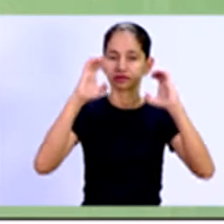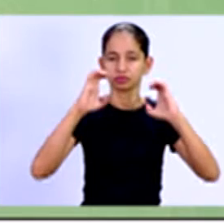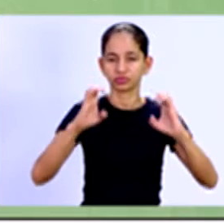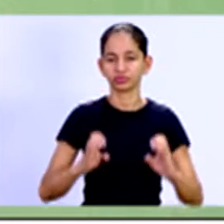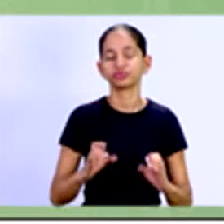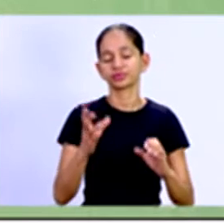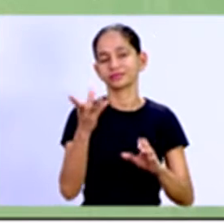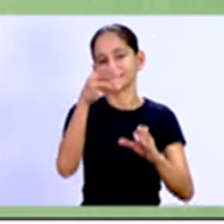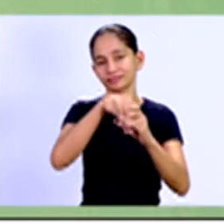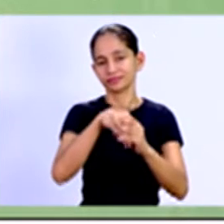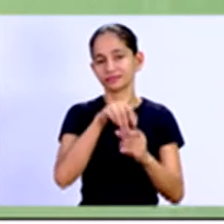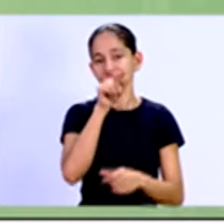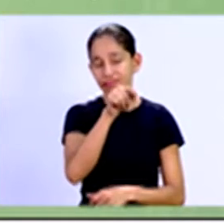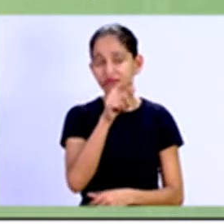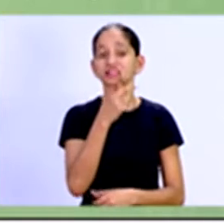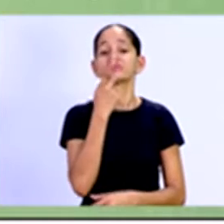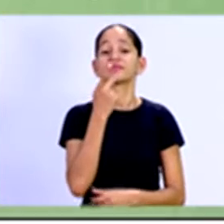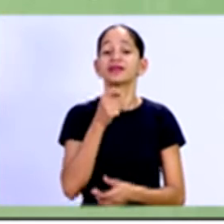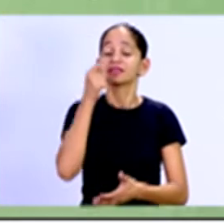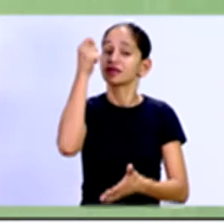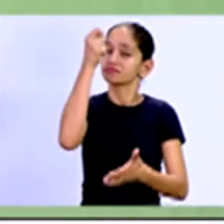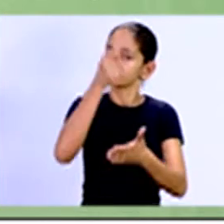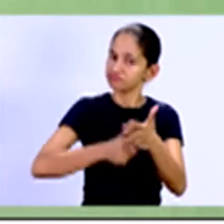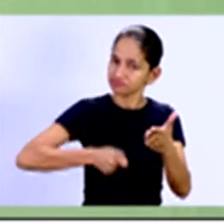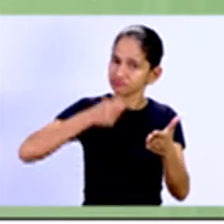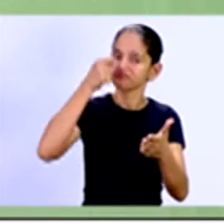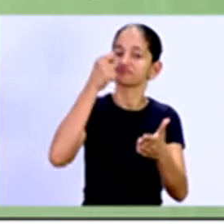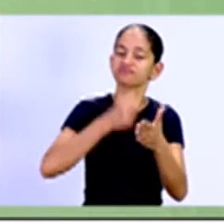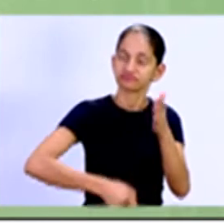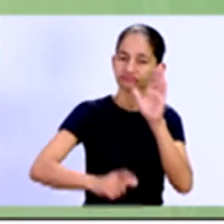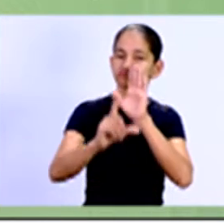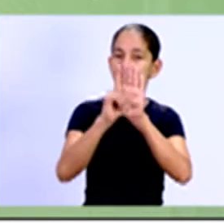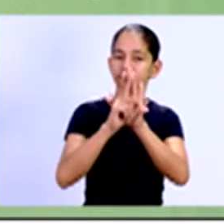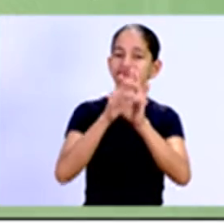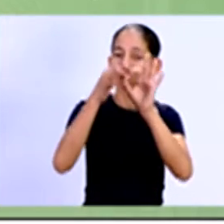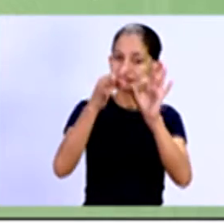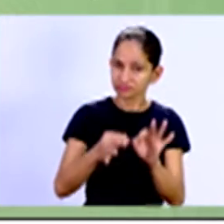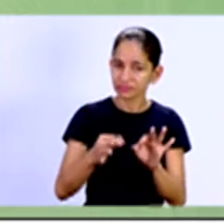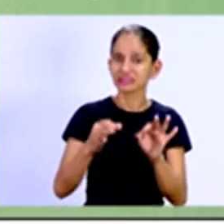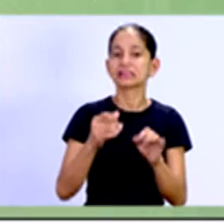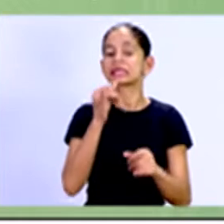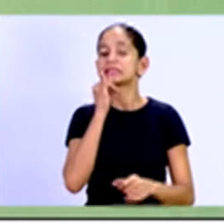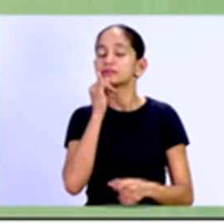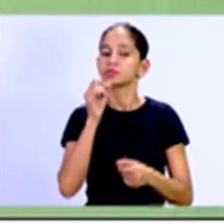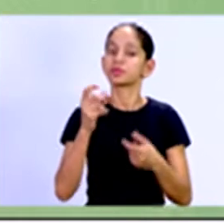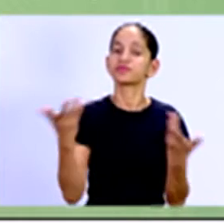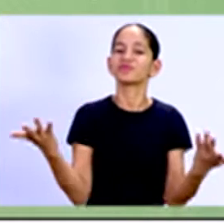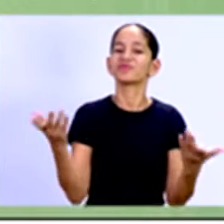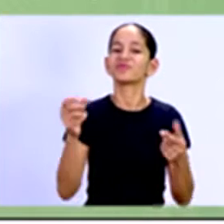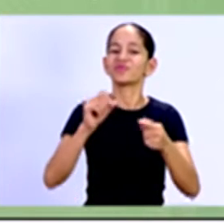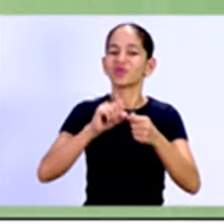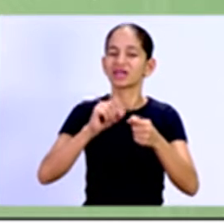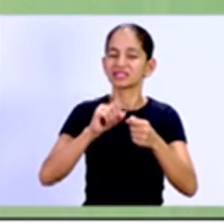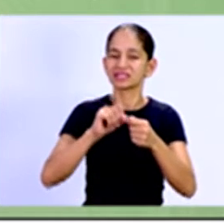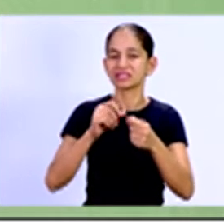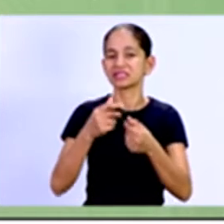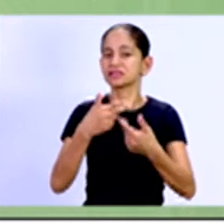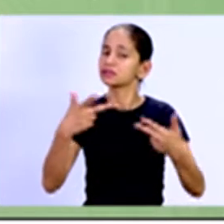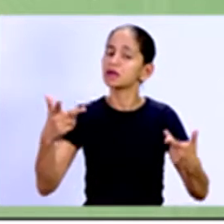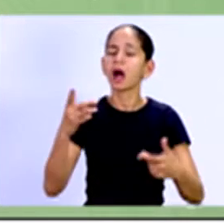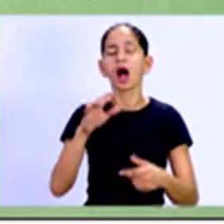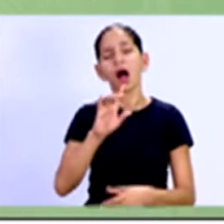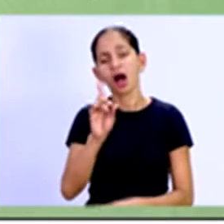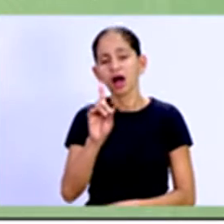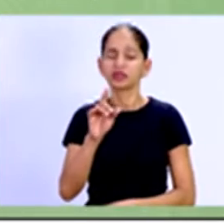Kant. Ele tem o dever de cumpri-las. Então, a gente não tem que agir não somente, né, aí